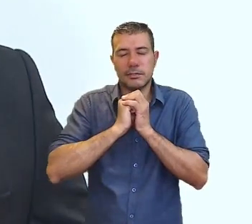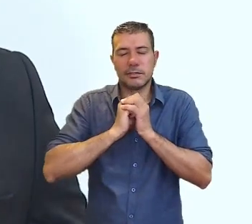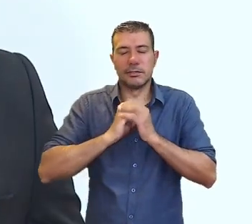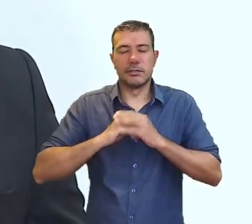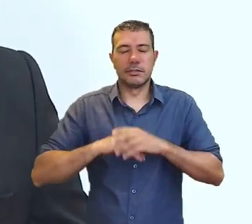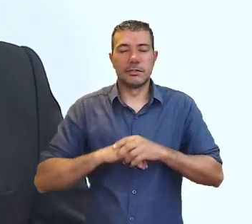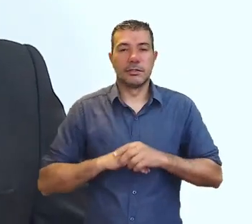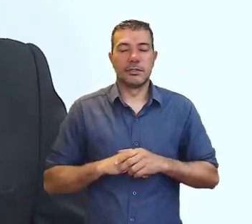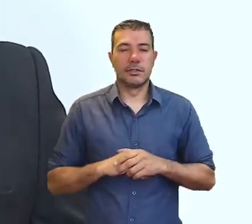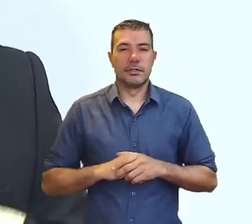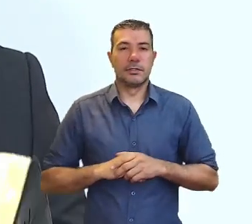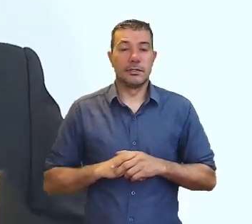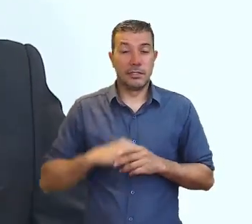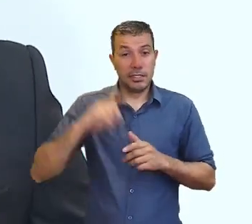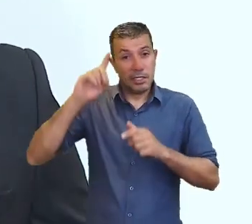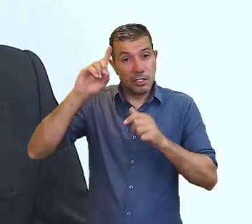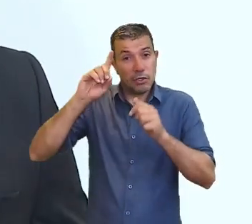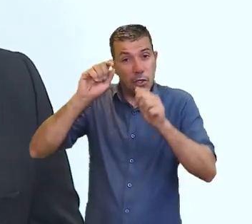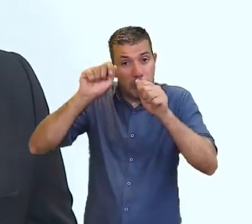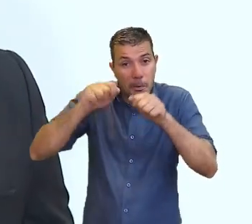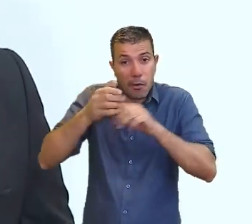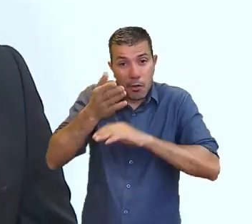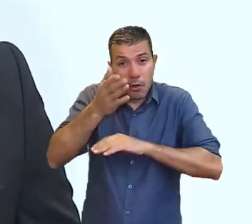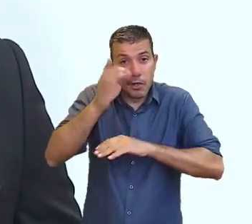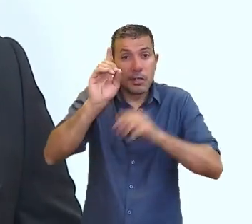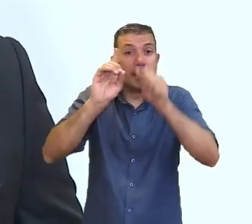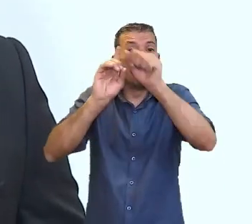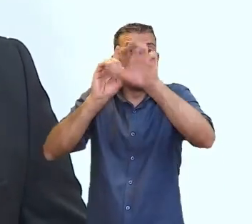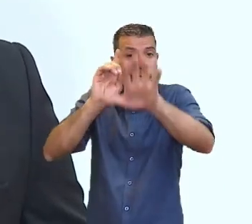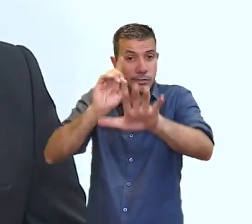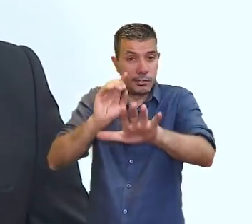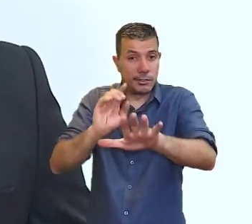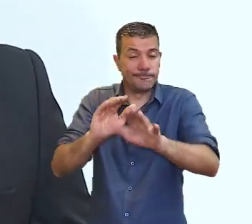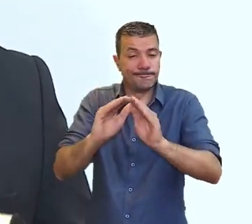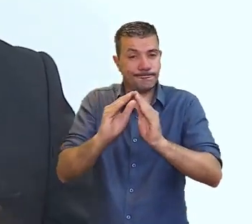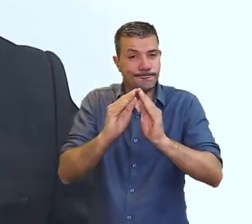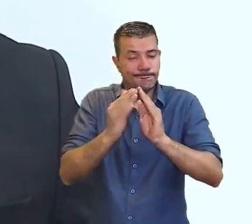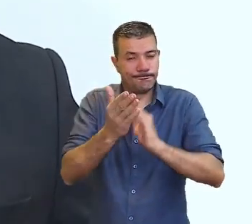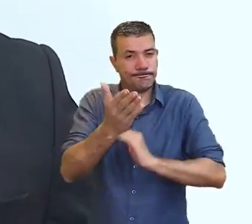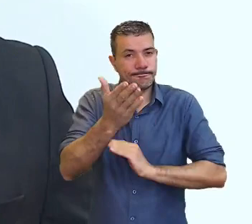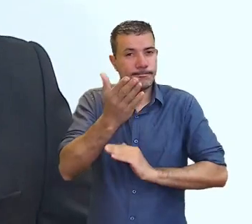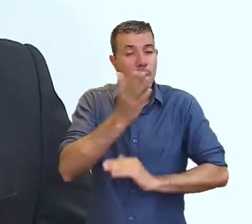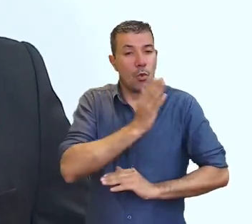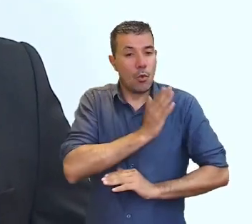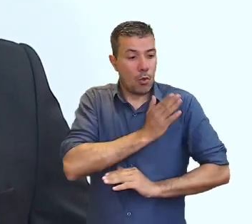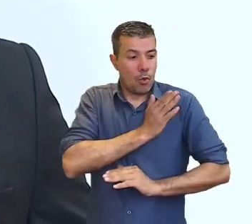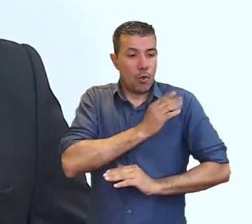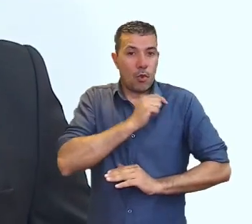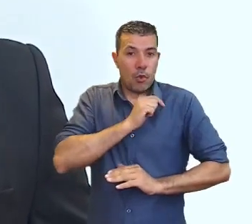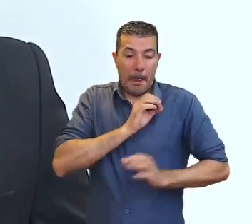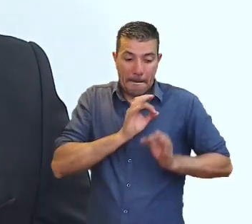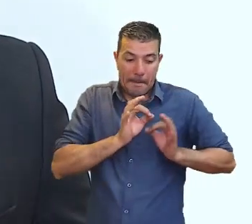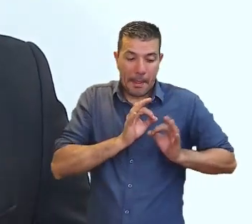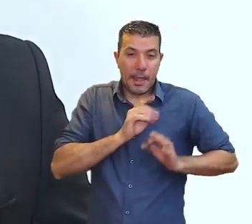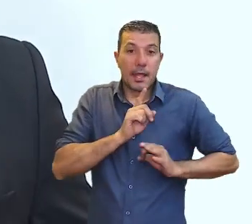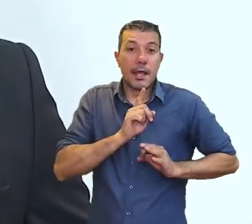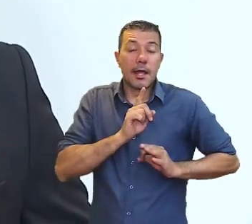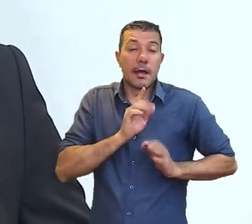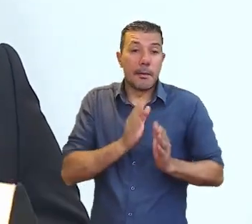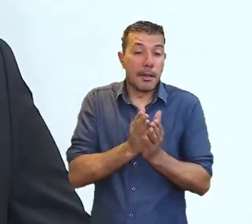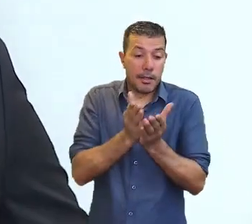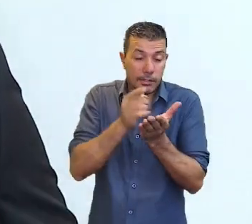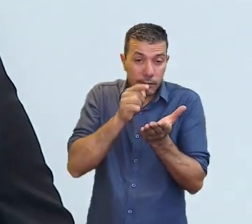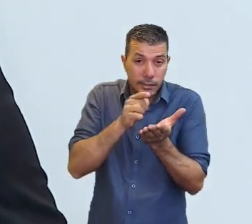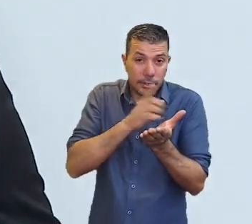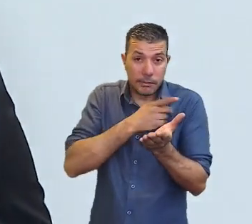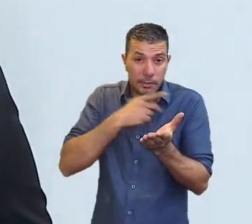Santo Deus. Amém. Que Deus aí possa abençoar você na sua casa, tá bom? E agora, preparando o nosso coração para a mensagem bíblica que virá com o